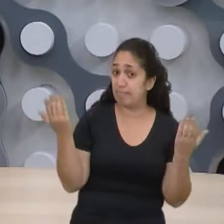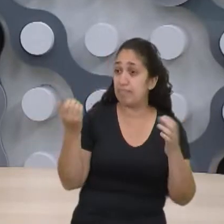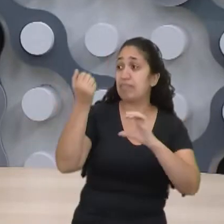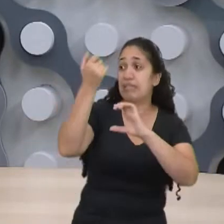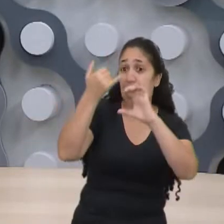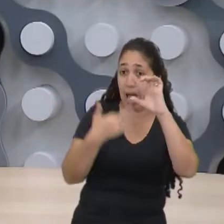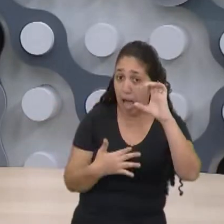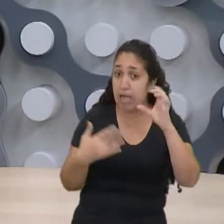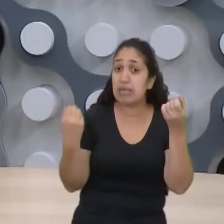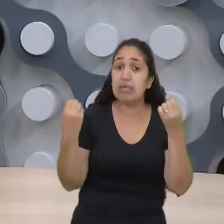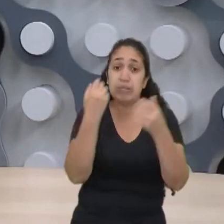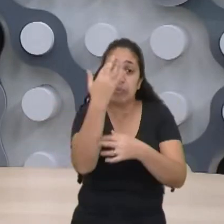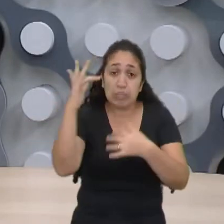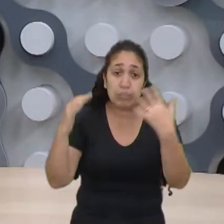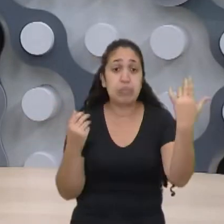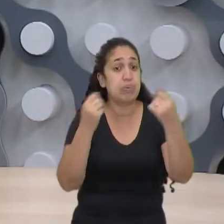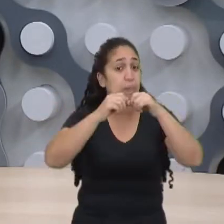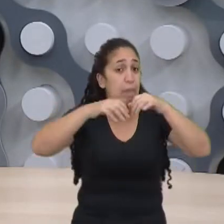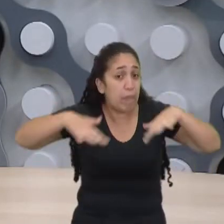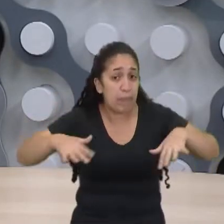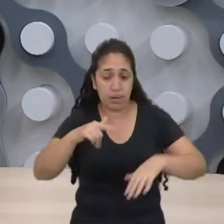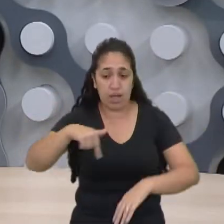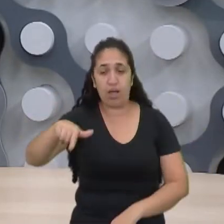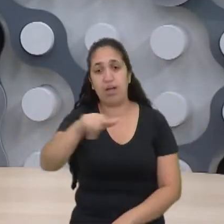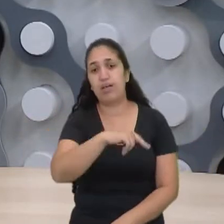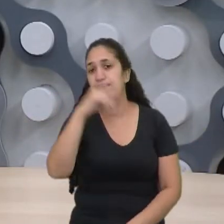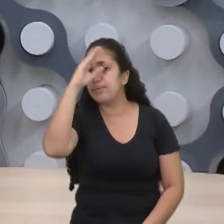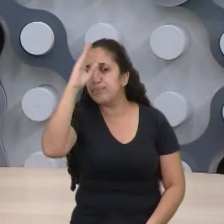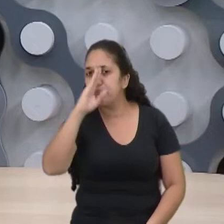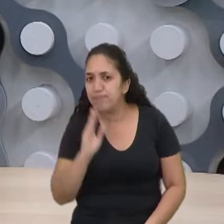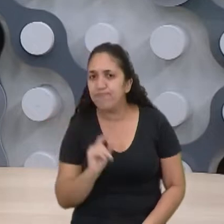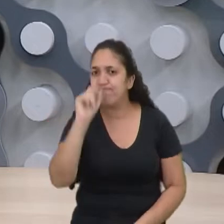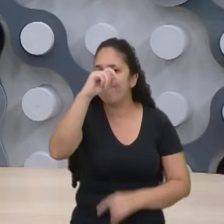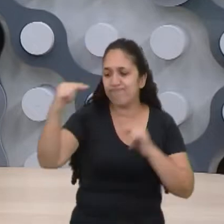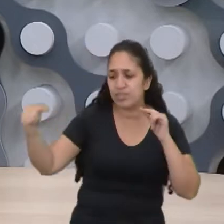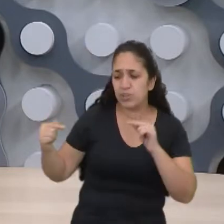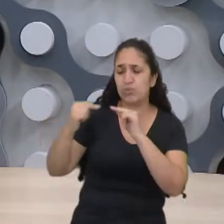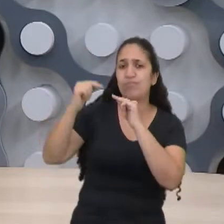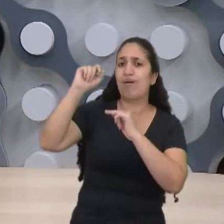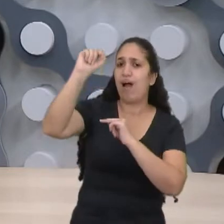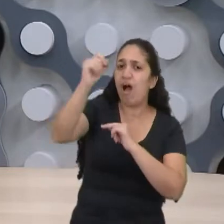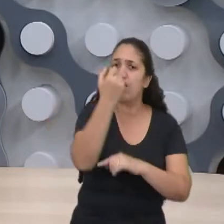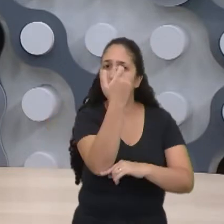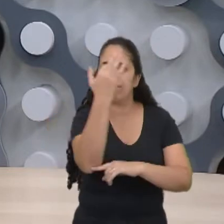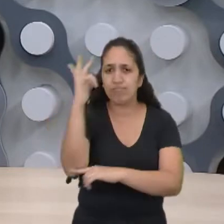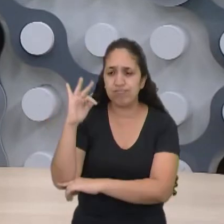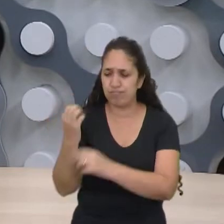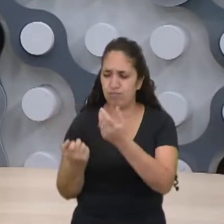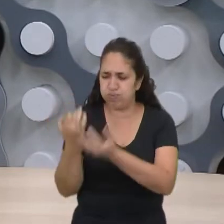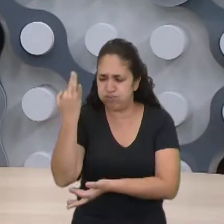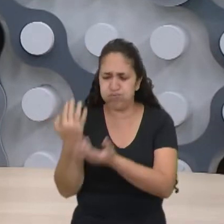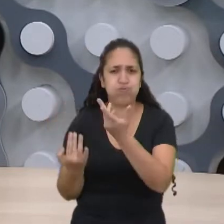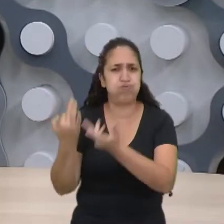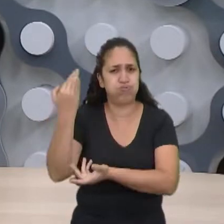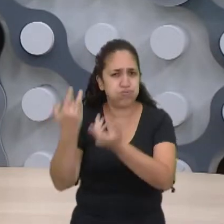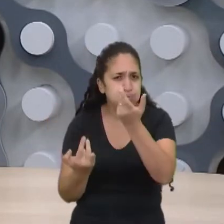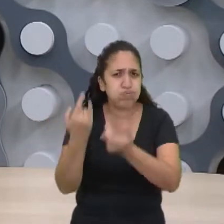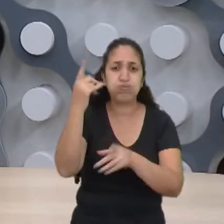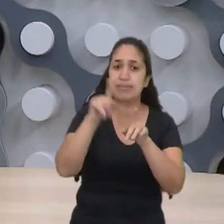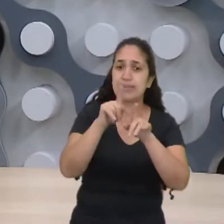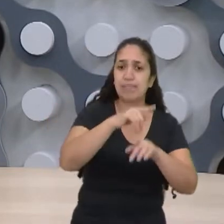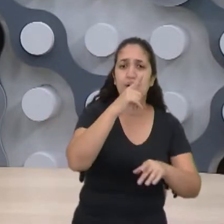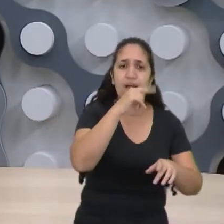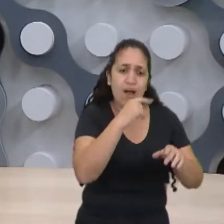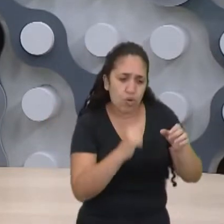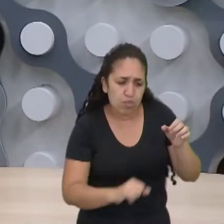de desastres naturais que nós temos no Brasil tem a ver muito com incêndios florestais, tem muito a ver com inundações,